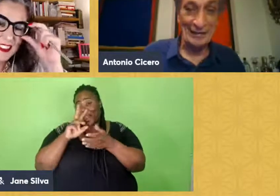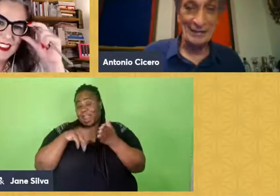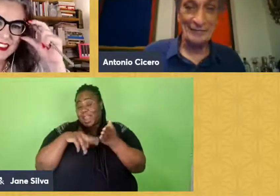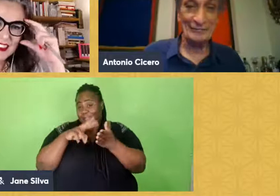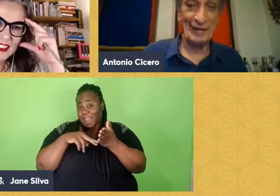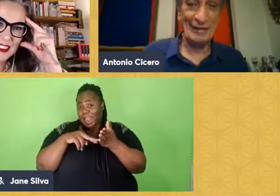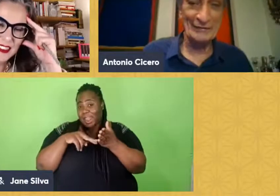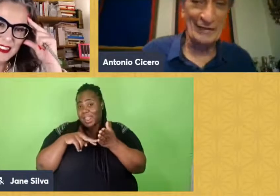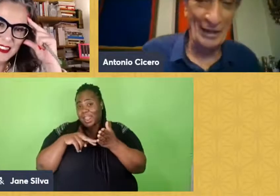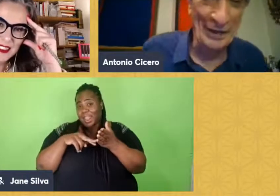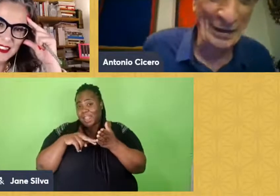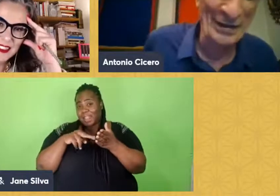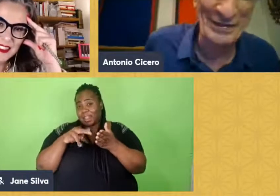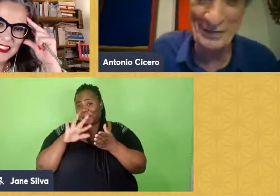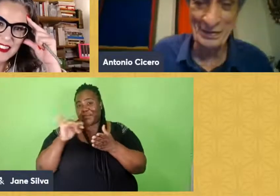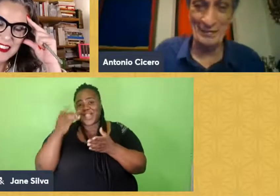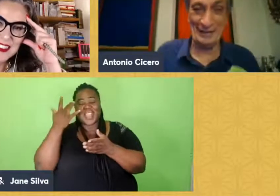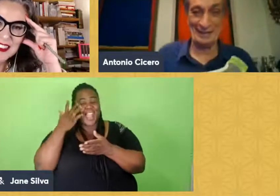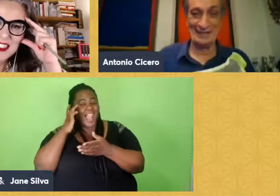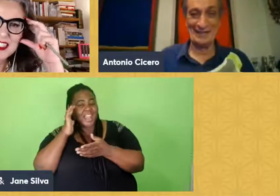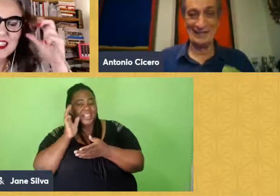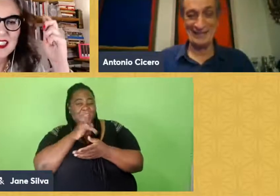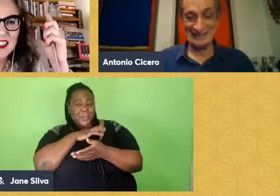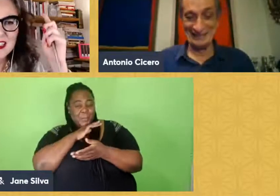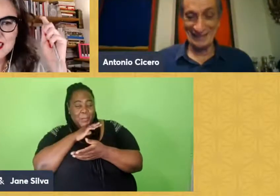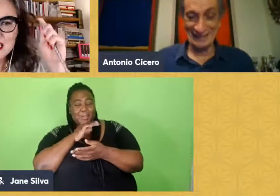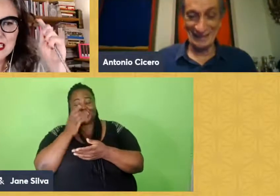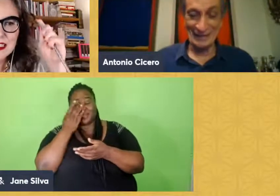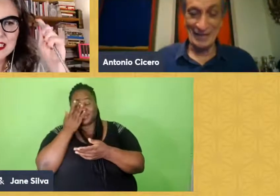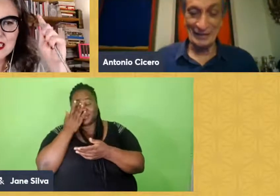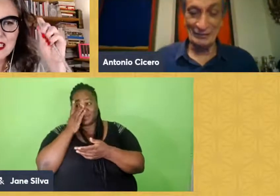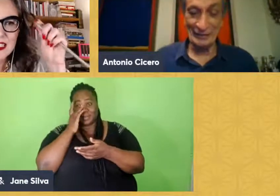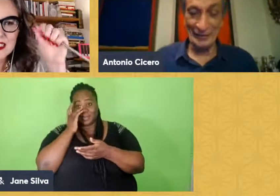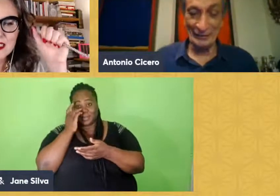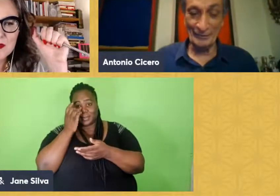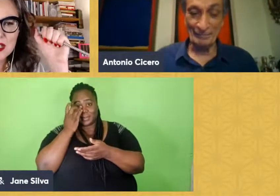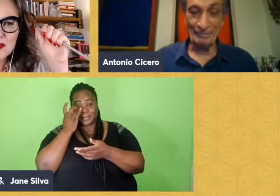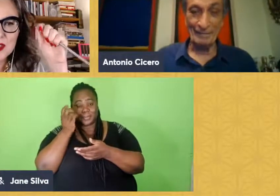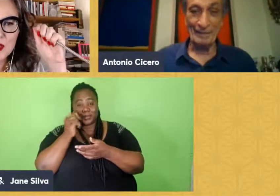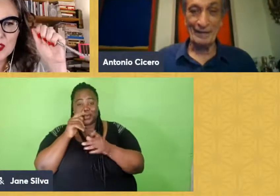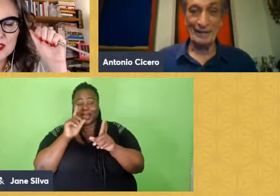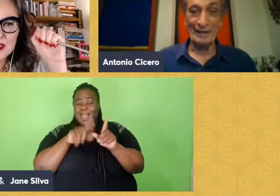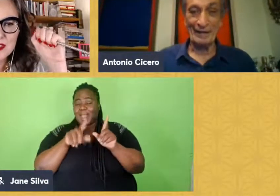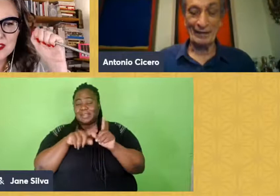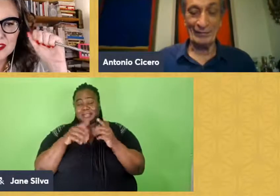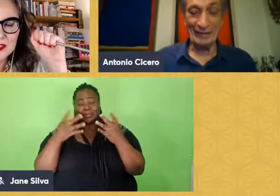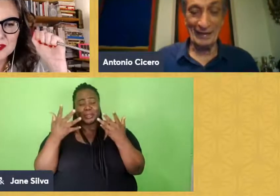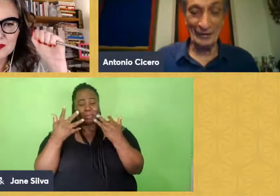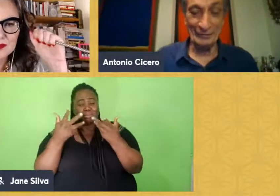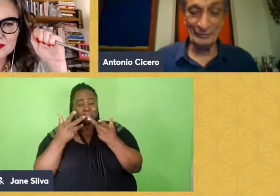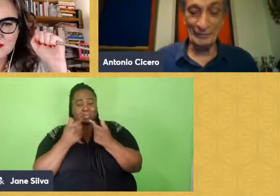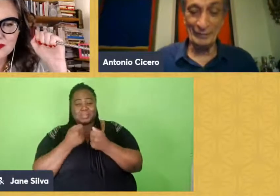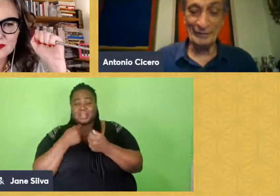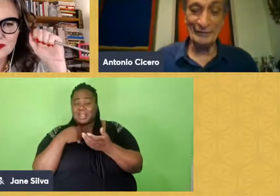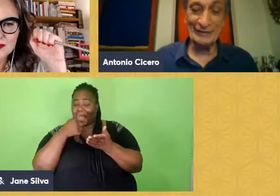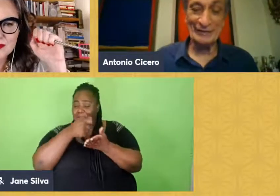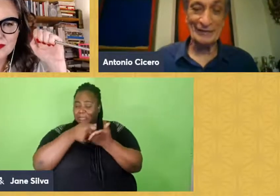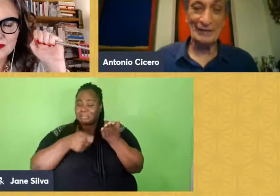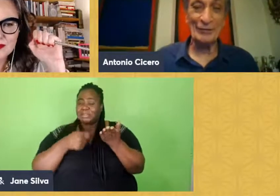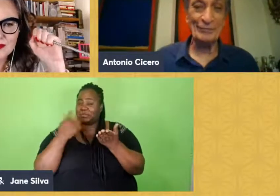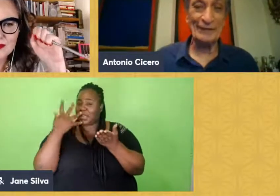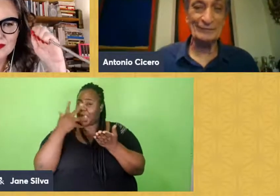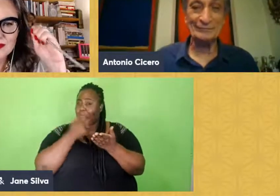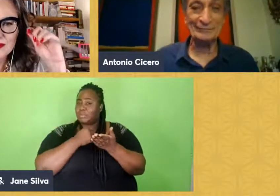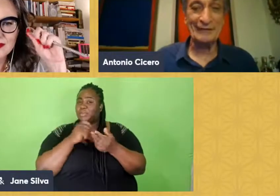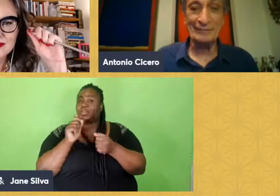lida, vai achar que não é... Essa letra é maravilhosa. É um poema que eu